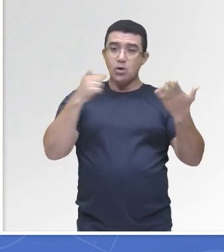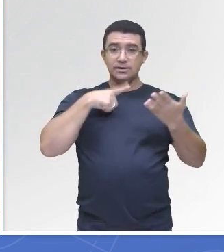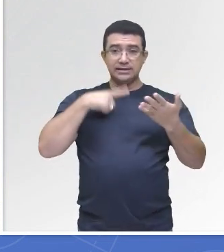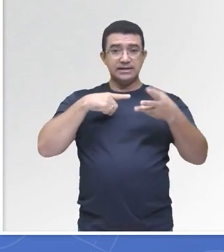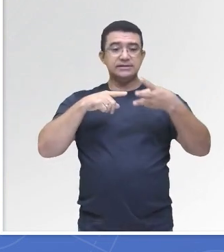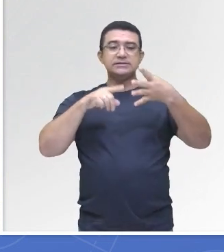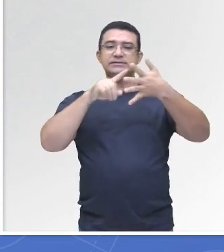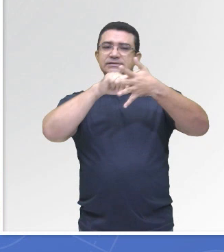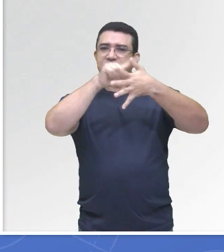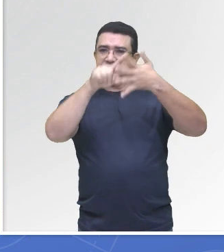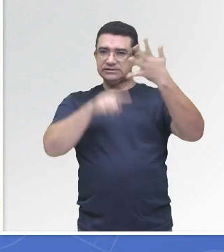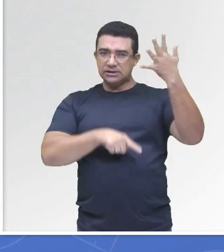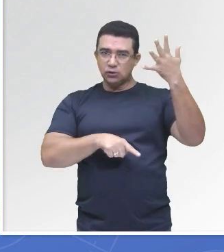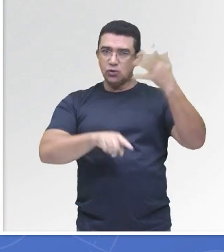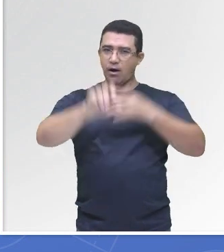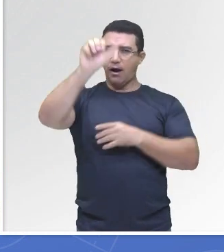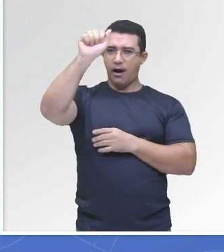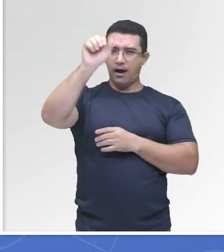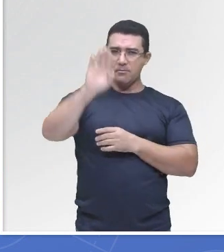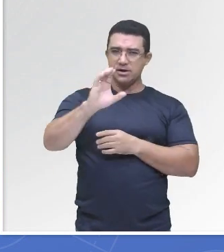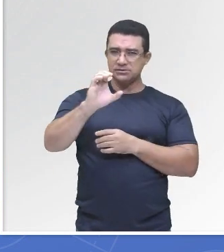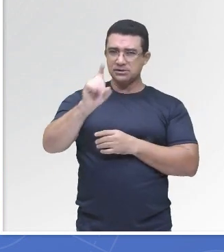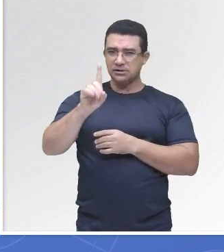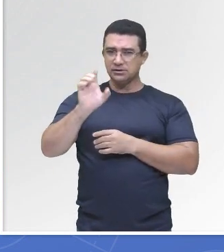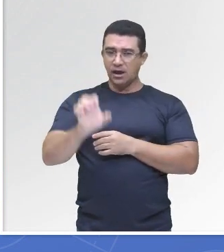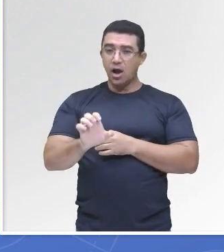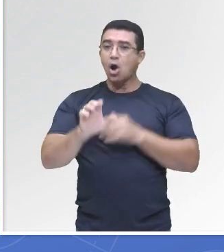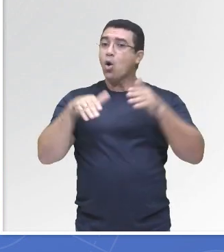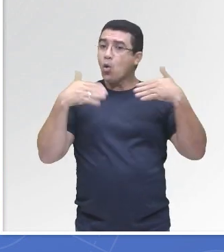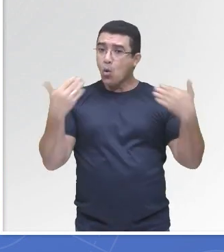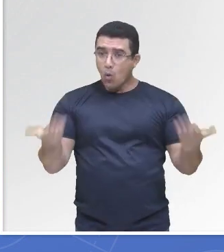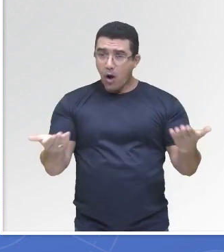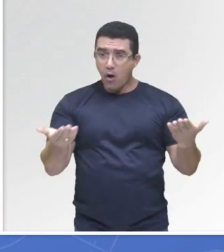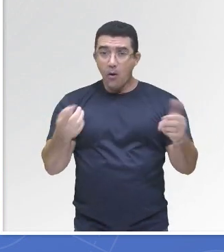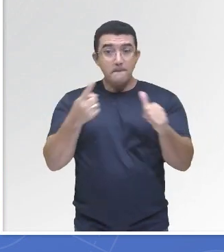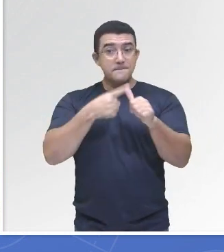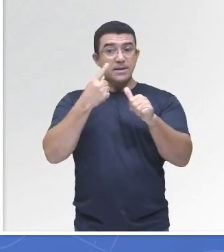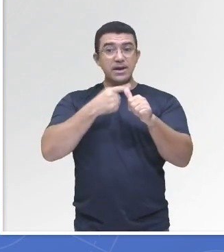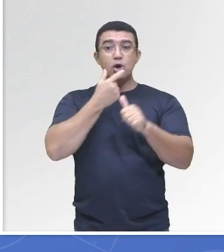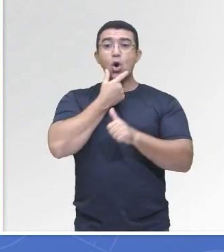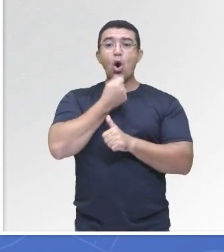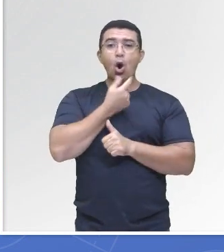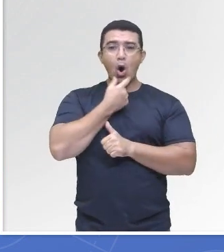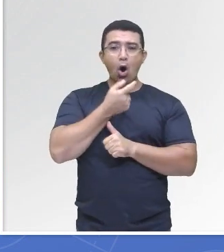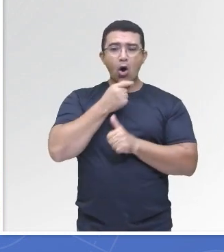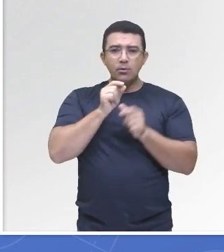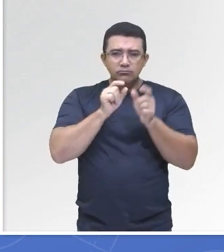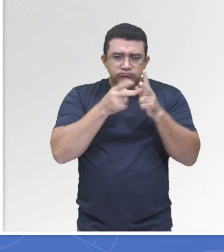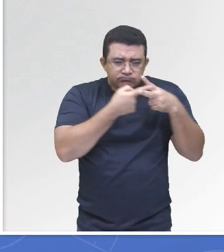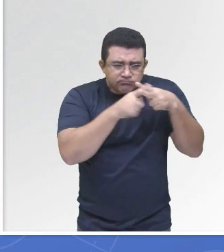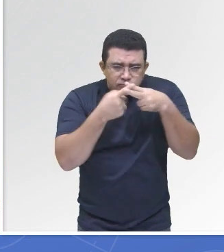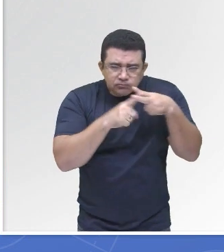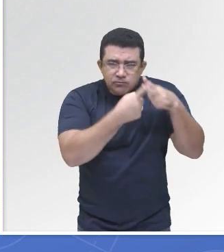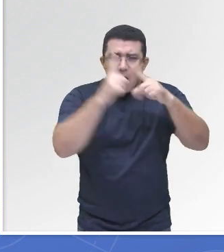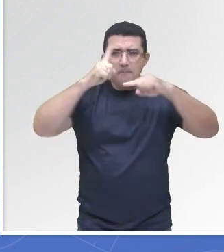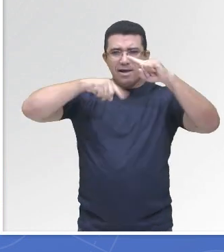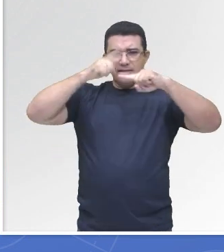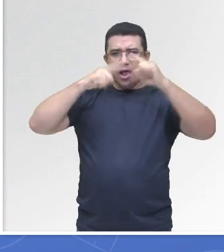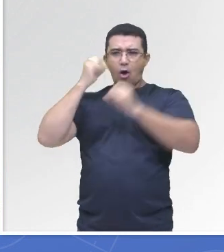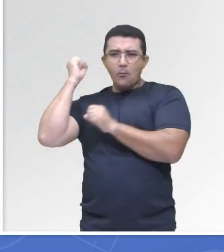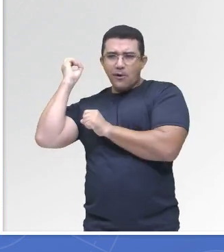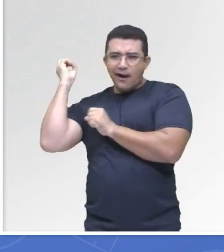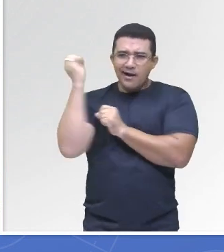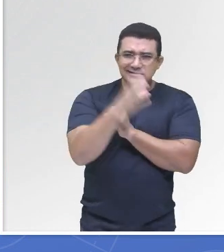alternativas e vai descobrir qual delas representa aí o nosso primeiro Homo, a fabricar esses instrumentos. Mais